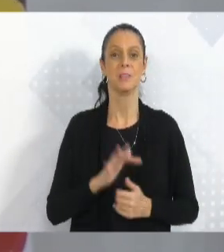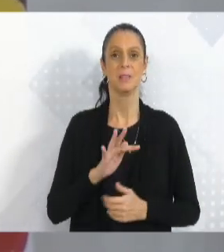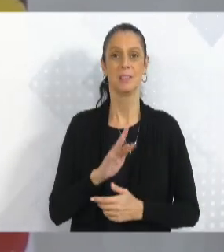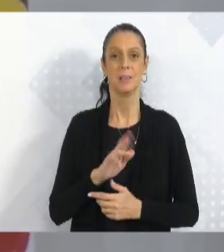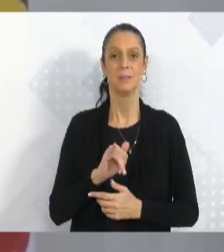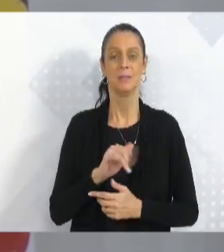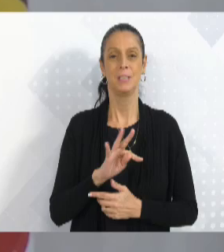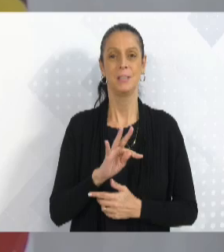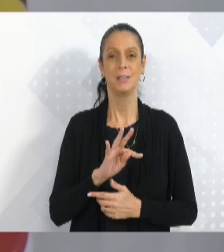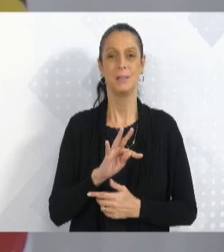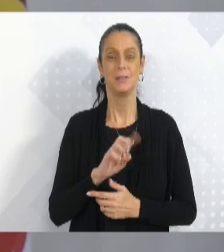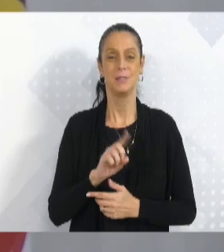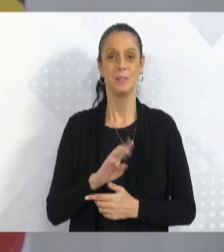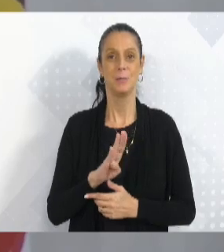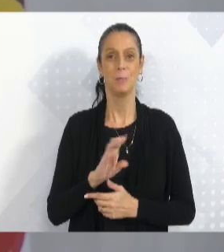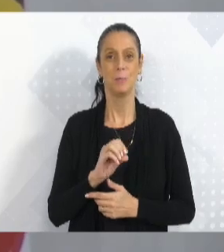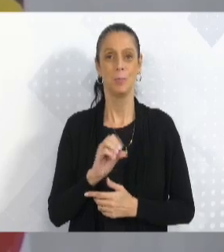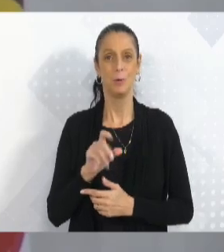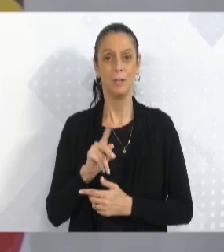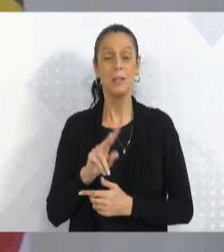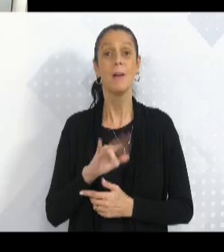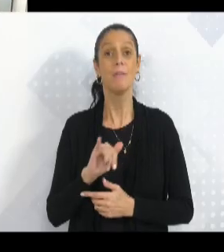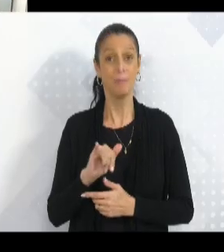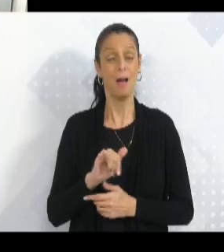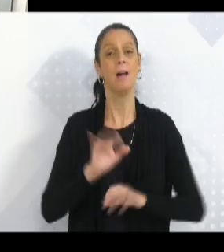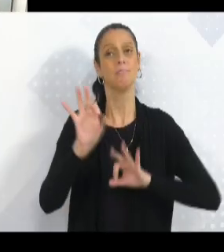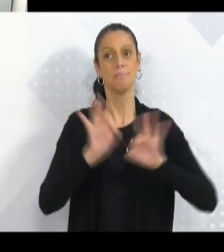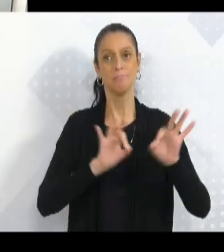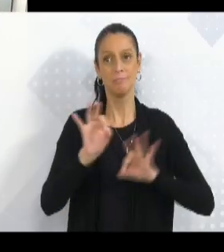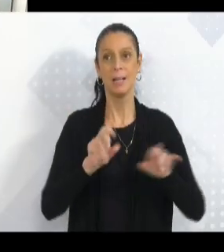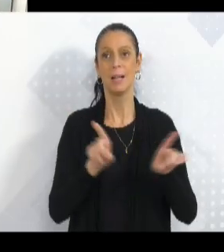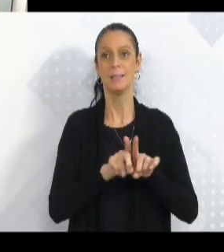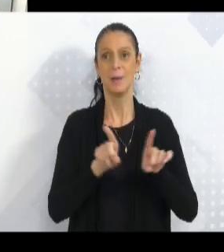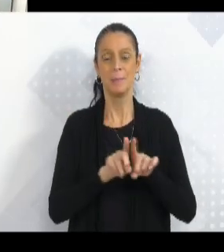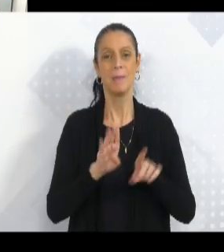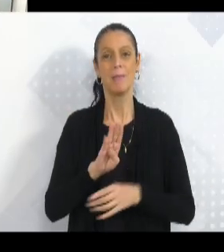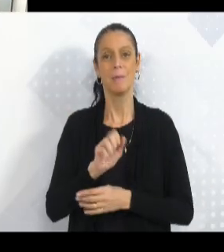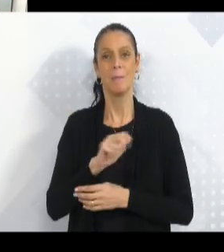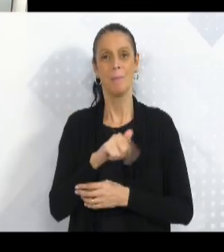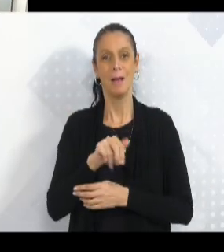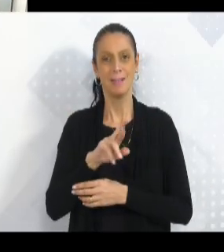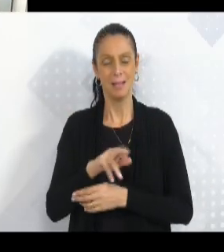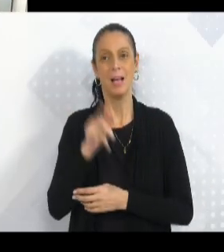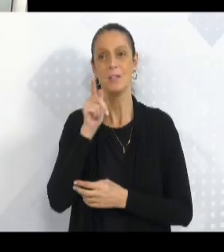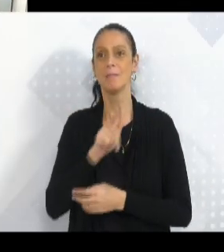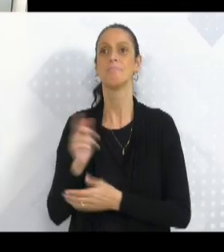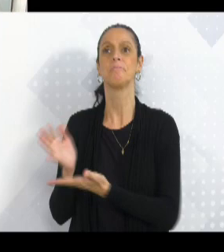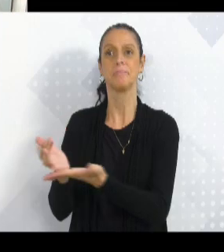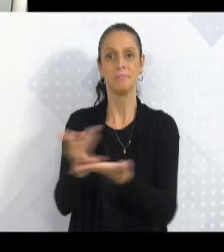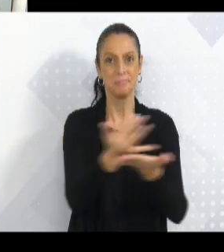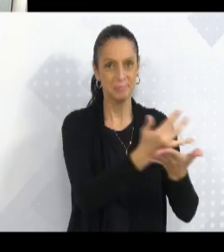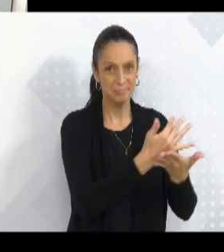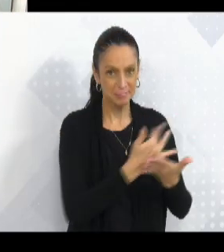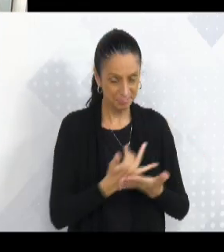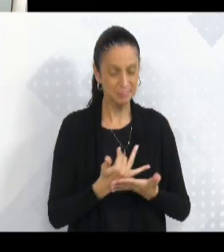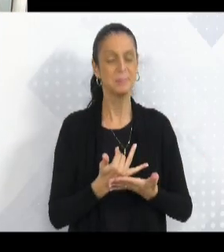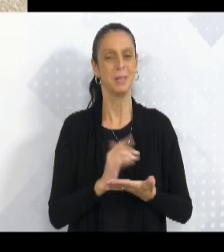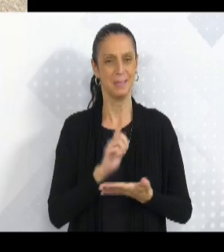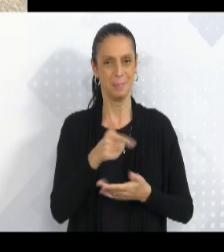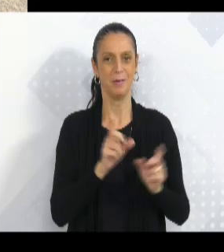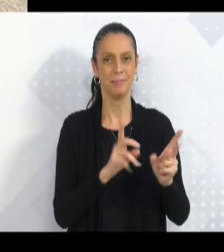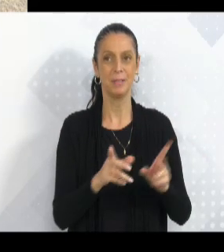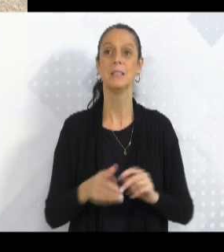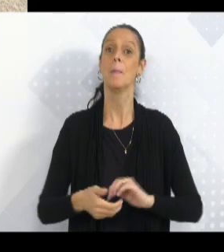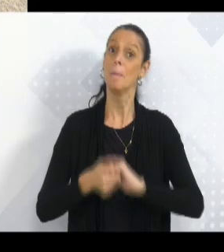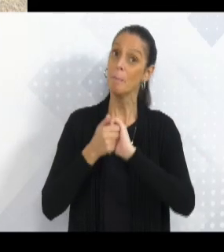um bazar aí com toda a turma depois lá foi arrecadado muito parabenizar toda a minha equipe pelo trabalho que fizeram e